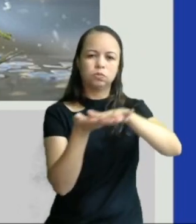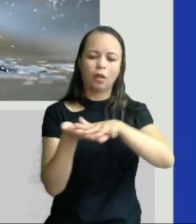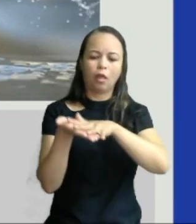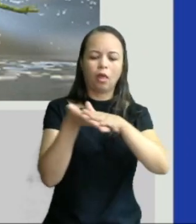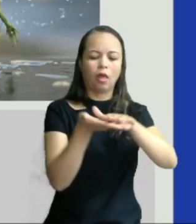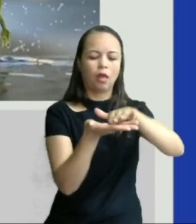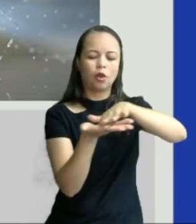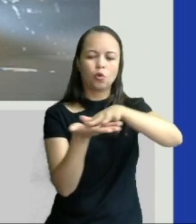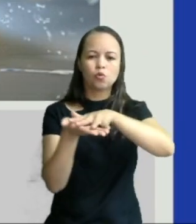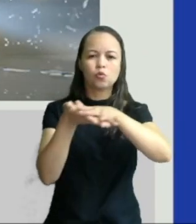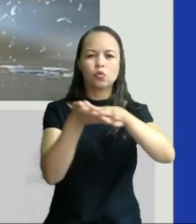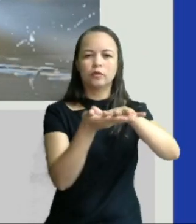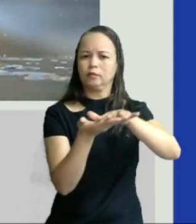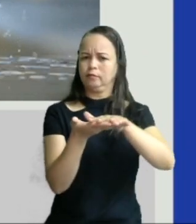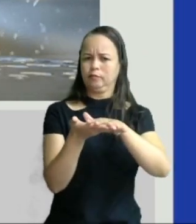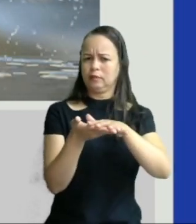molham.